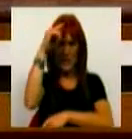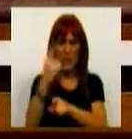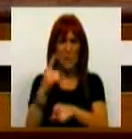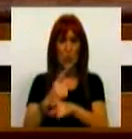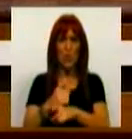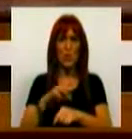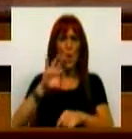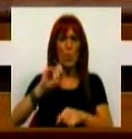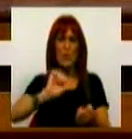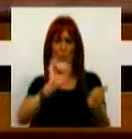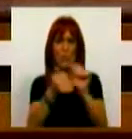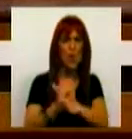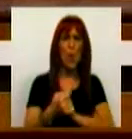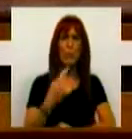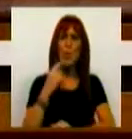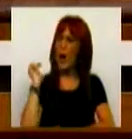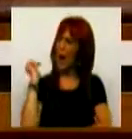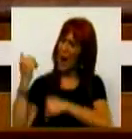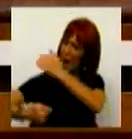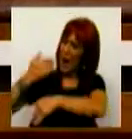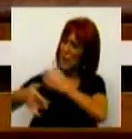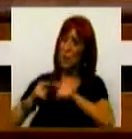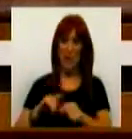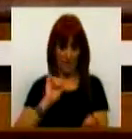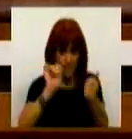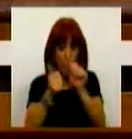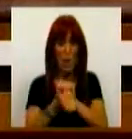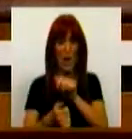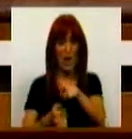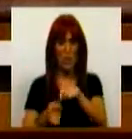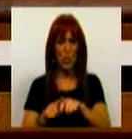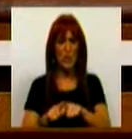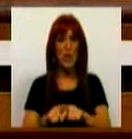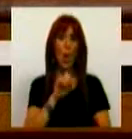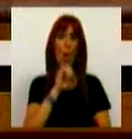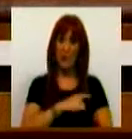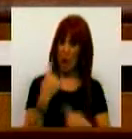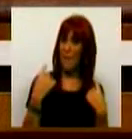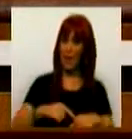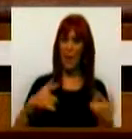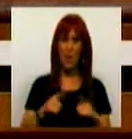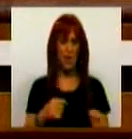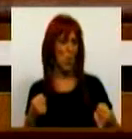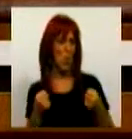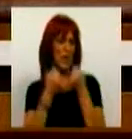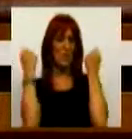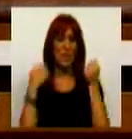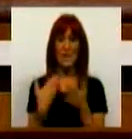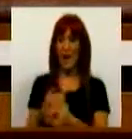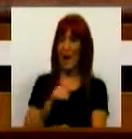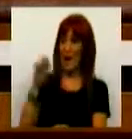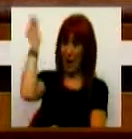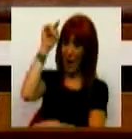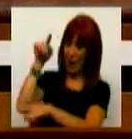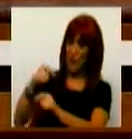país mudou muito nos últimos anos. Essa mudança é uma oportunidade, um desafio para Gonçalo